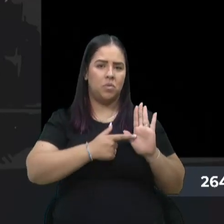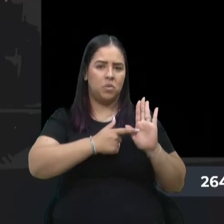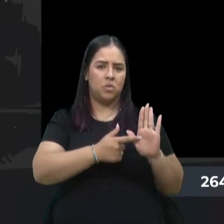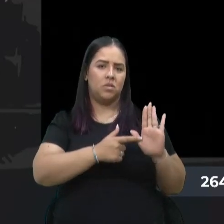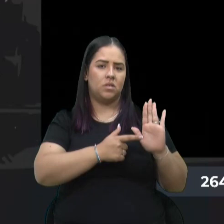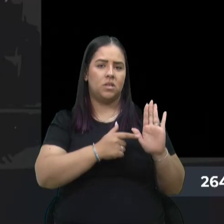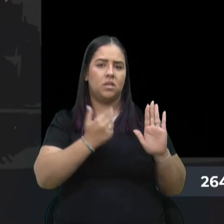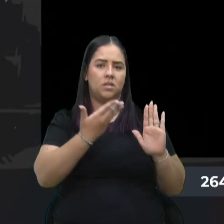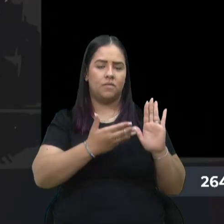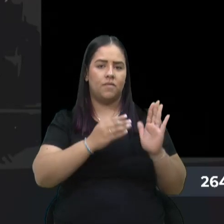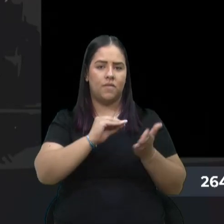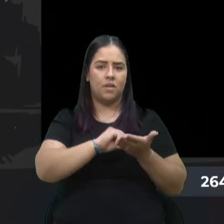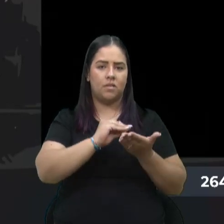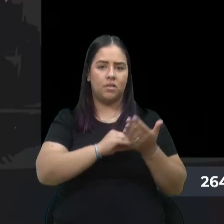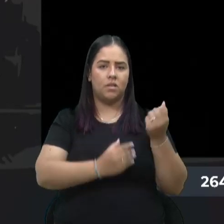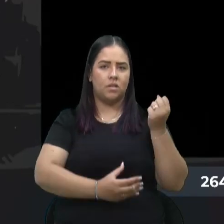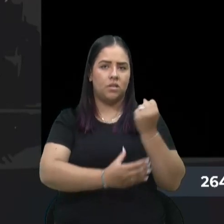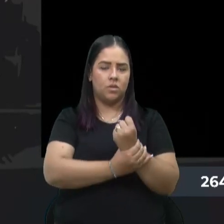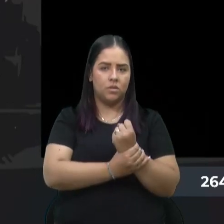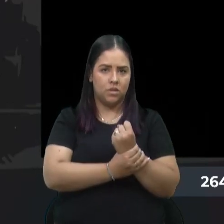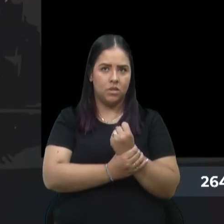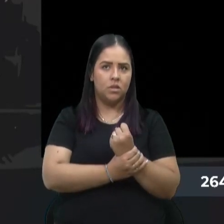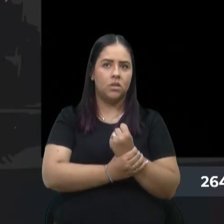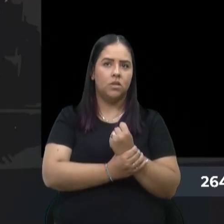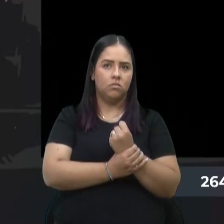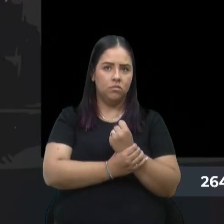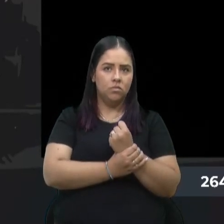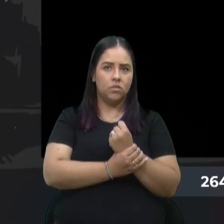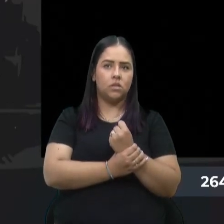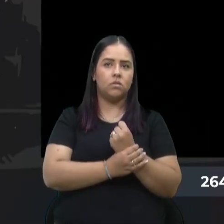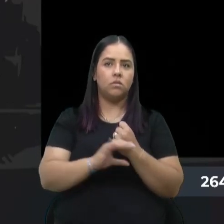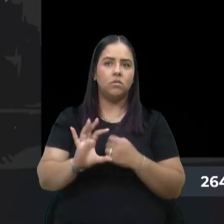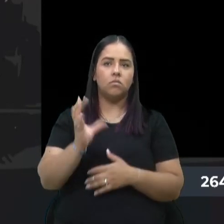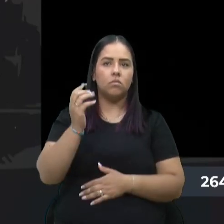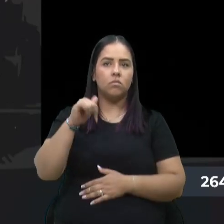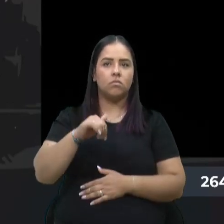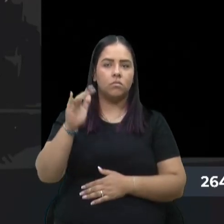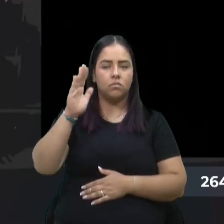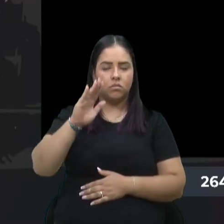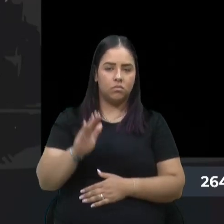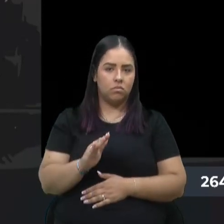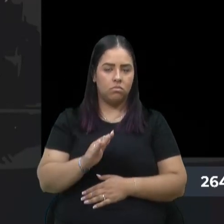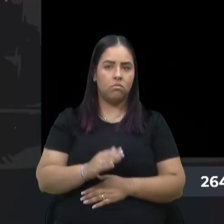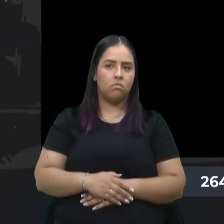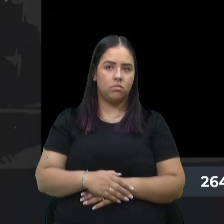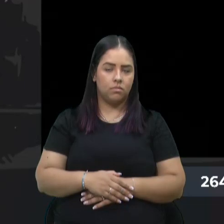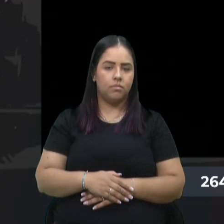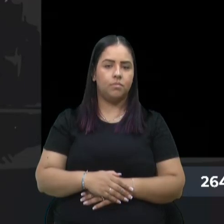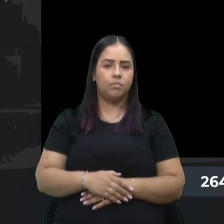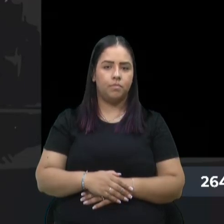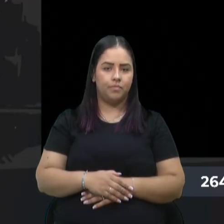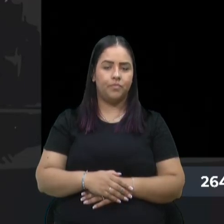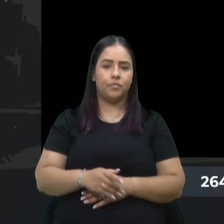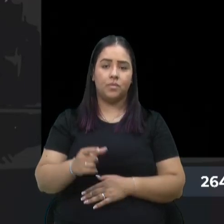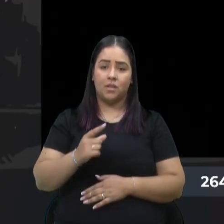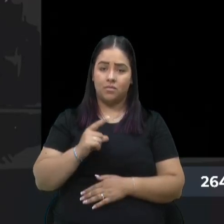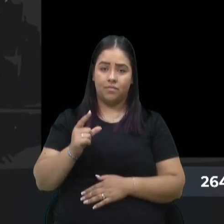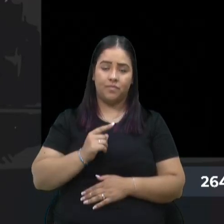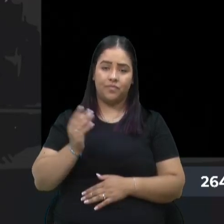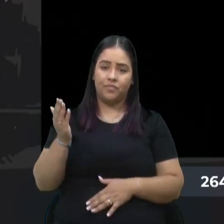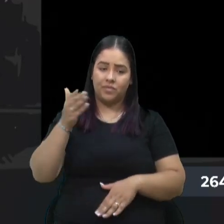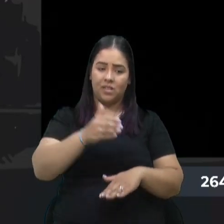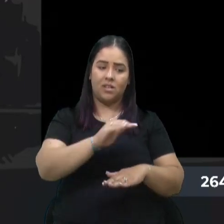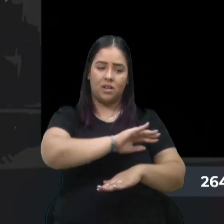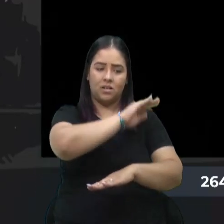uma insegurança jurídica que está acontecendo no Brasil e que vai acabar respingando aqui na Serra